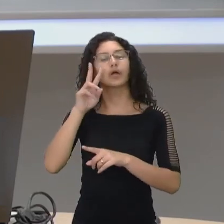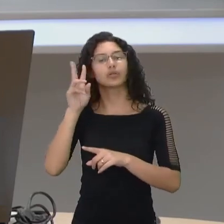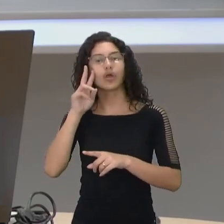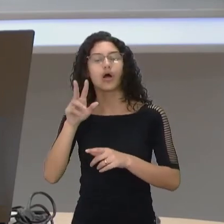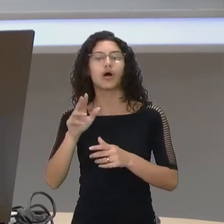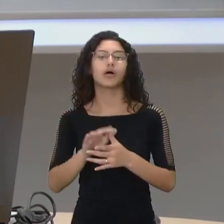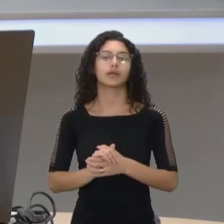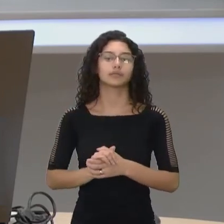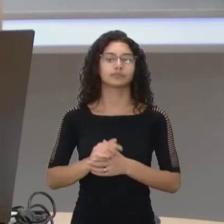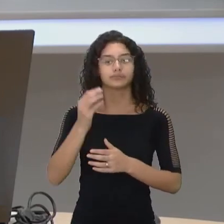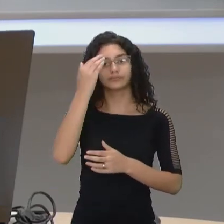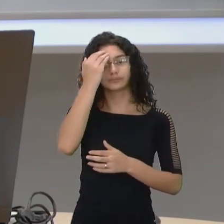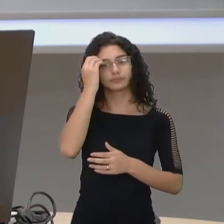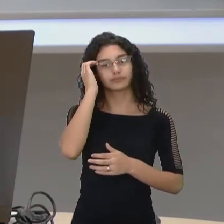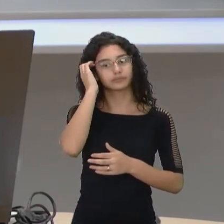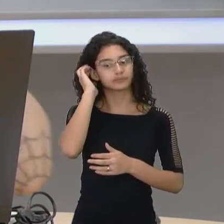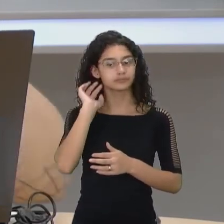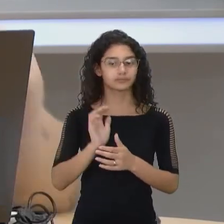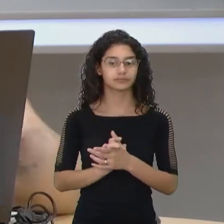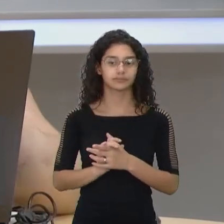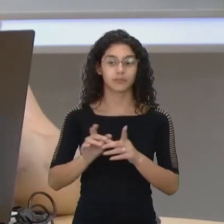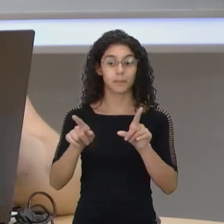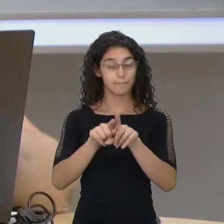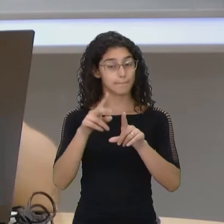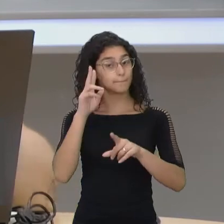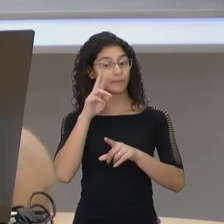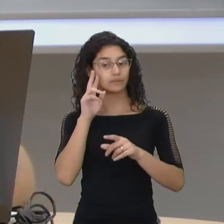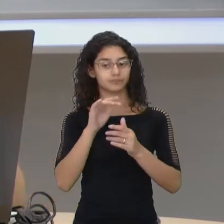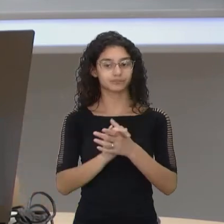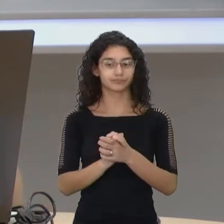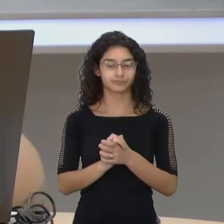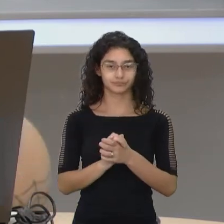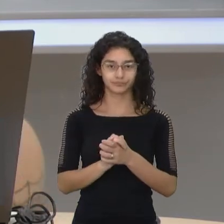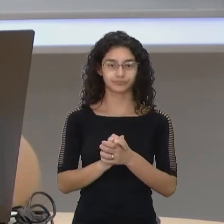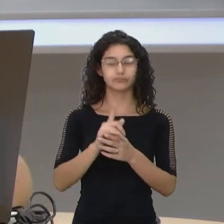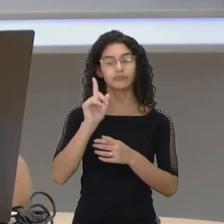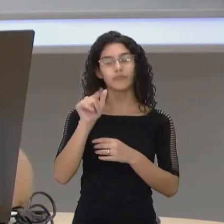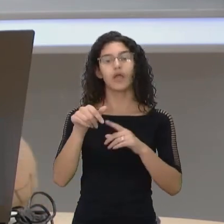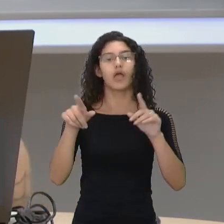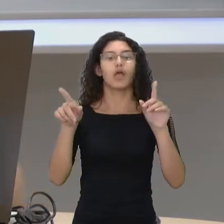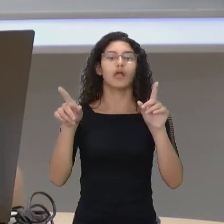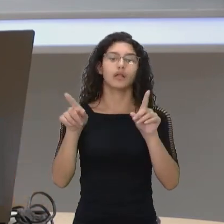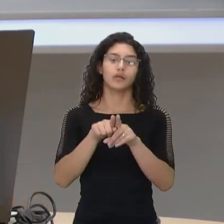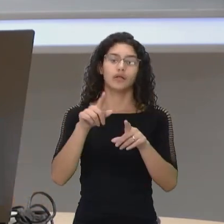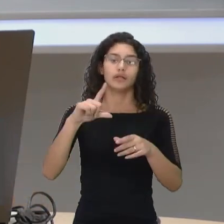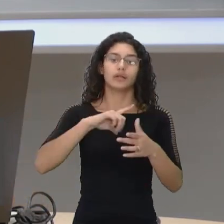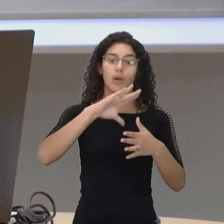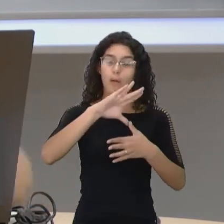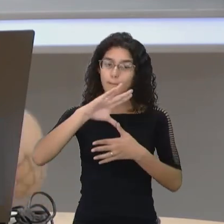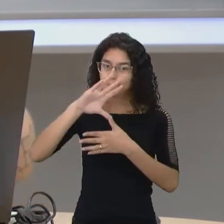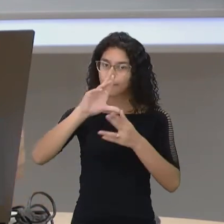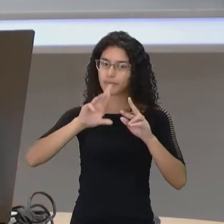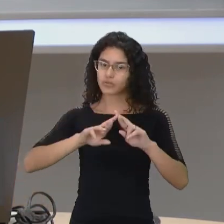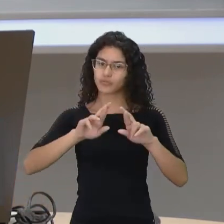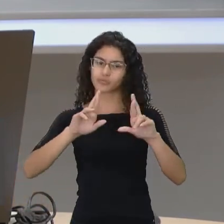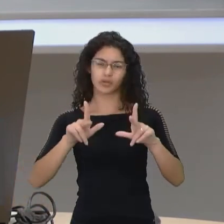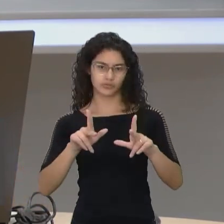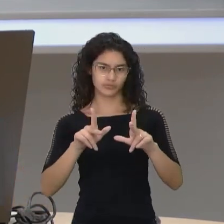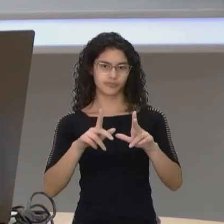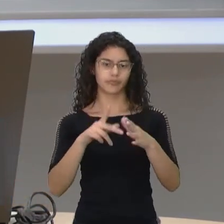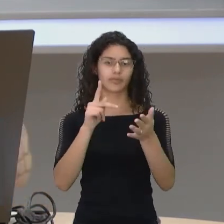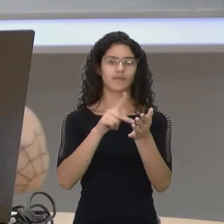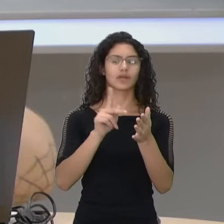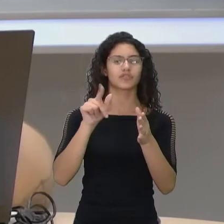história, né? E, bom, para além dessa história, Königsberg também é uma cidade que tem um mapa um pouco diferente. Ela, na